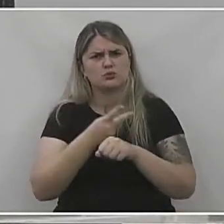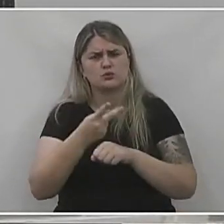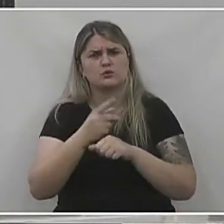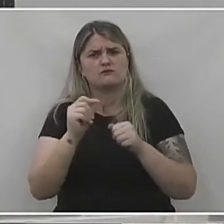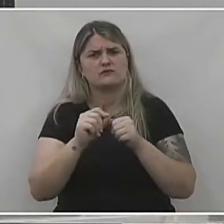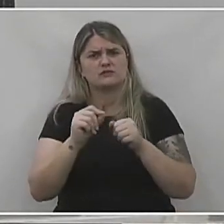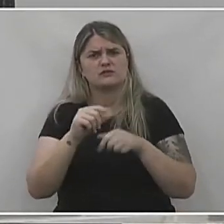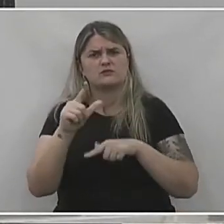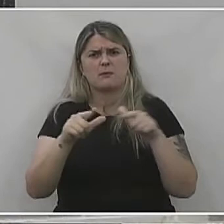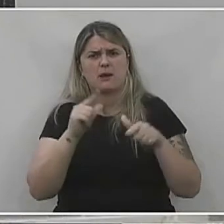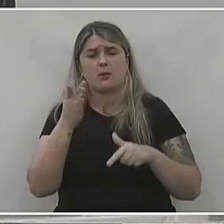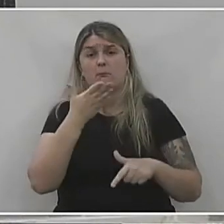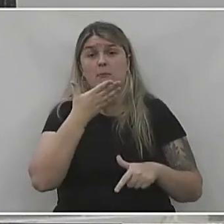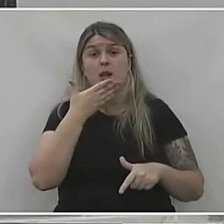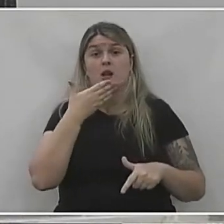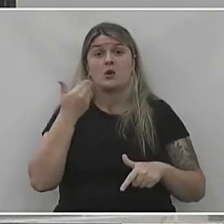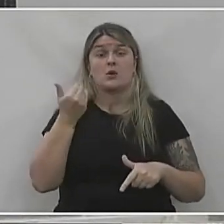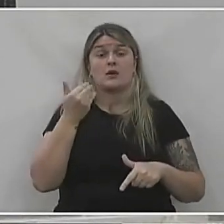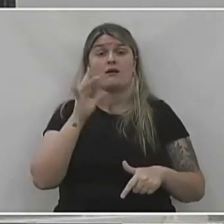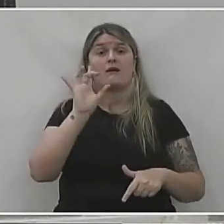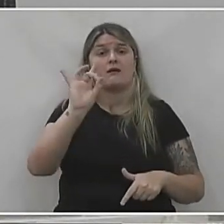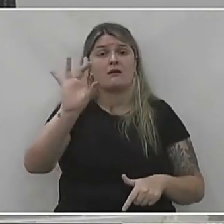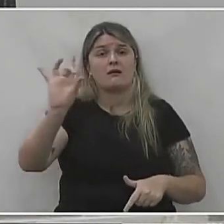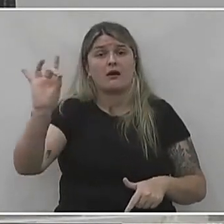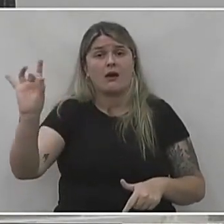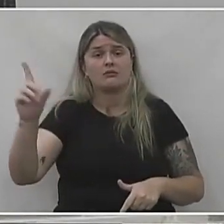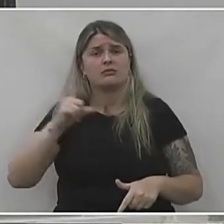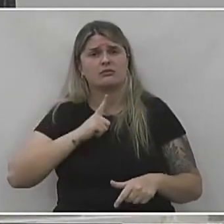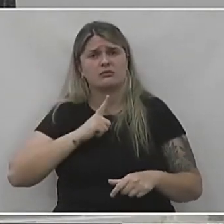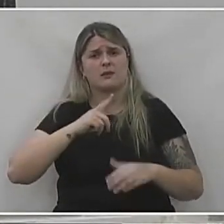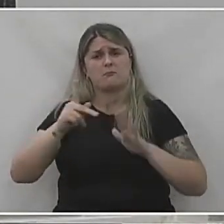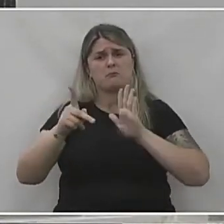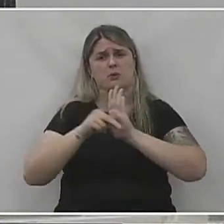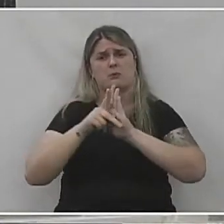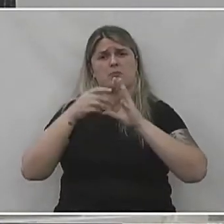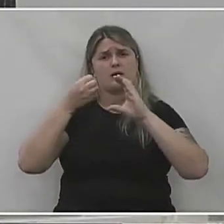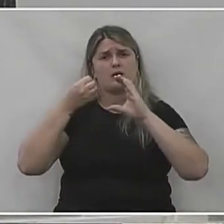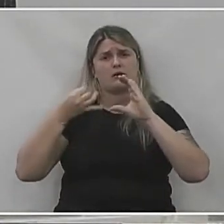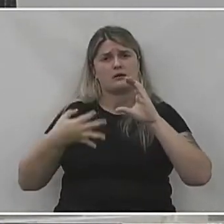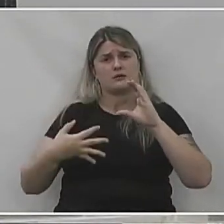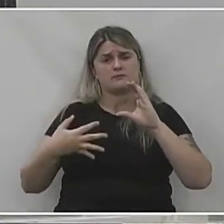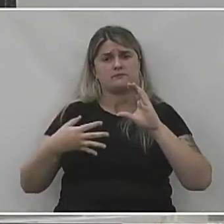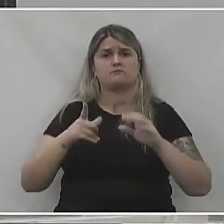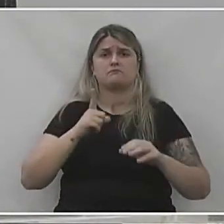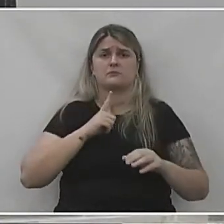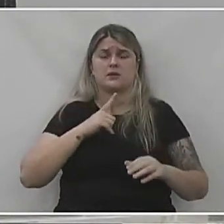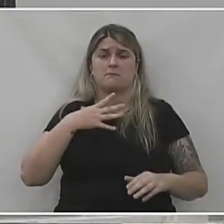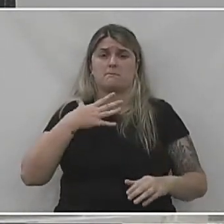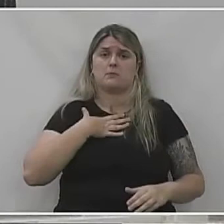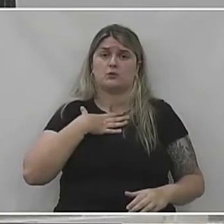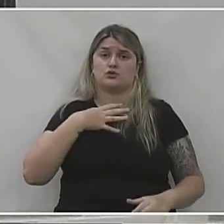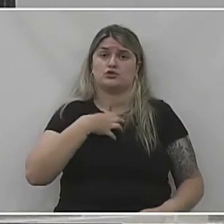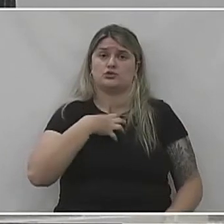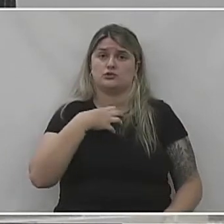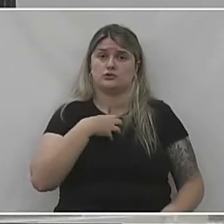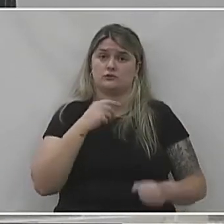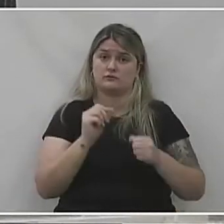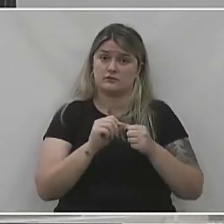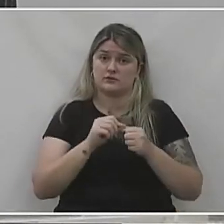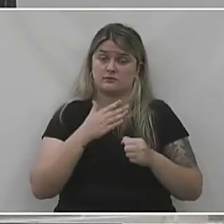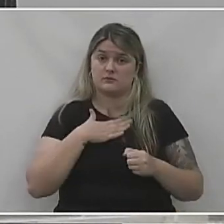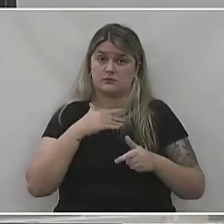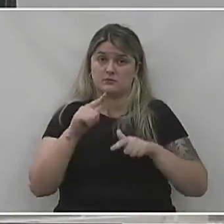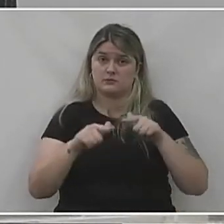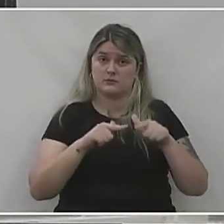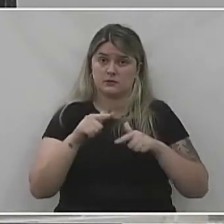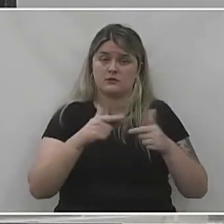da melhor maneira possível Cada um com as suas é verdade né Eu tenho uma maneira de fazer